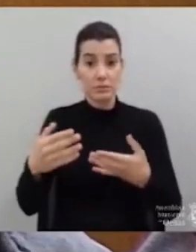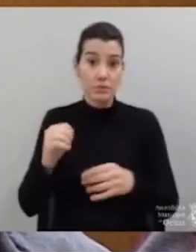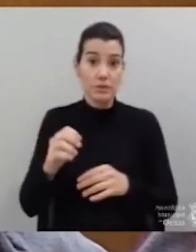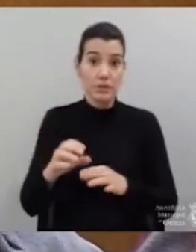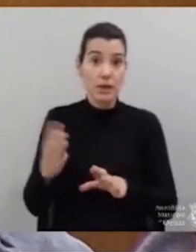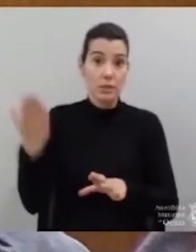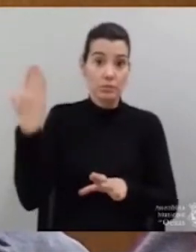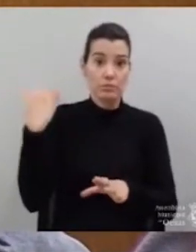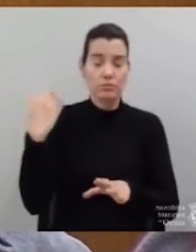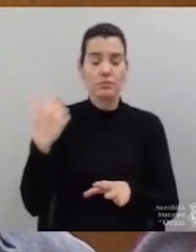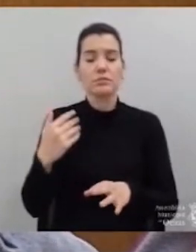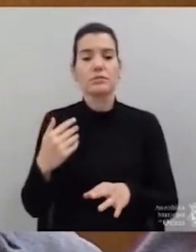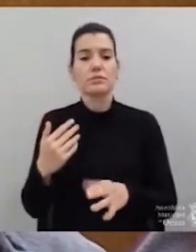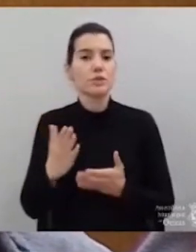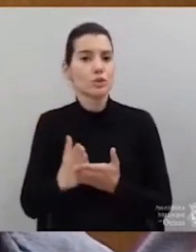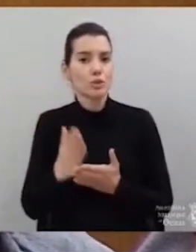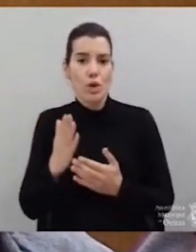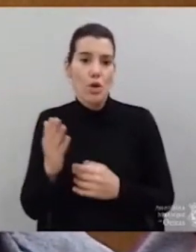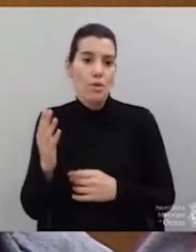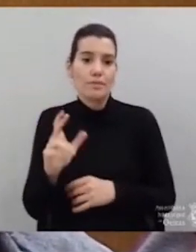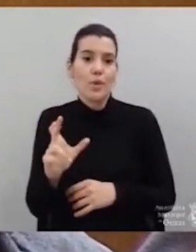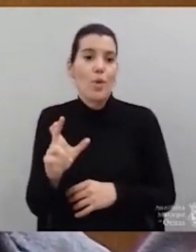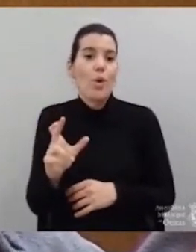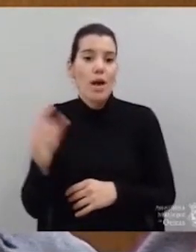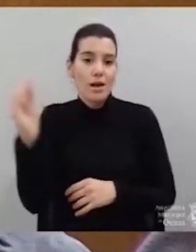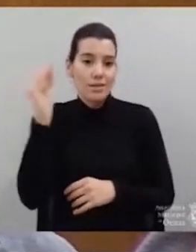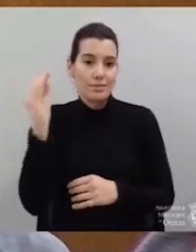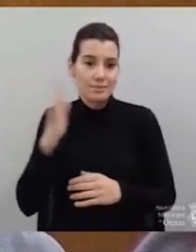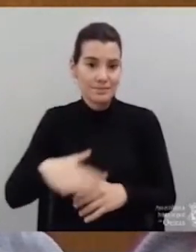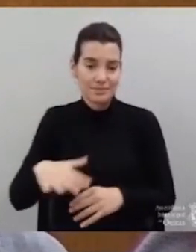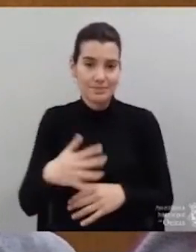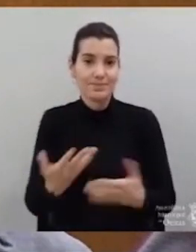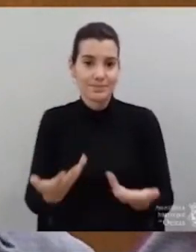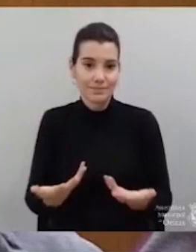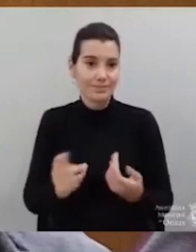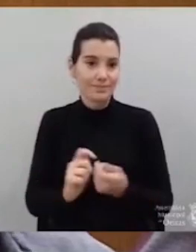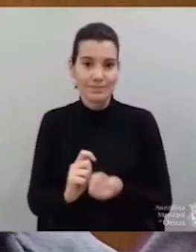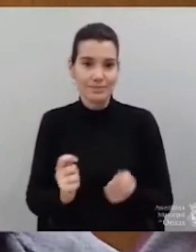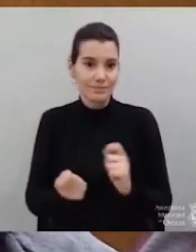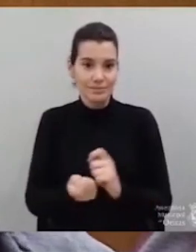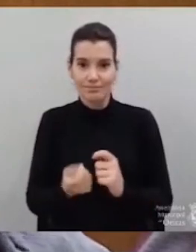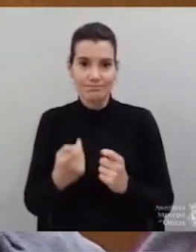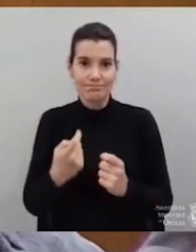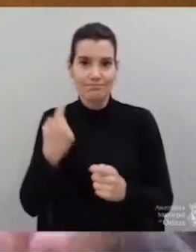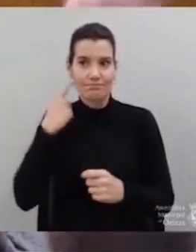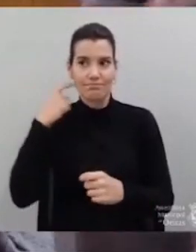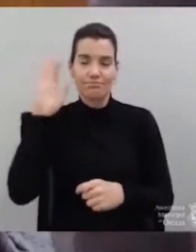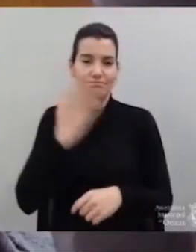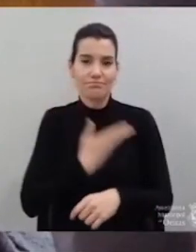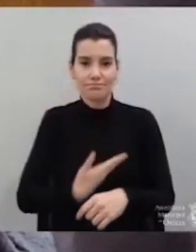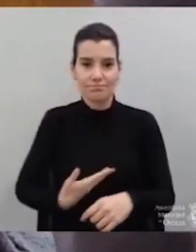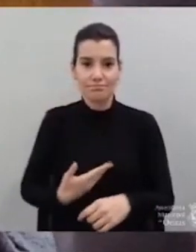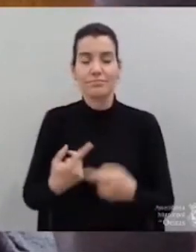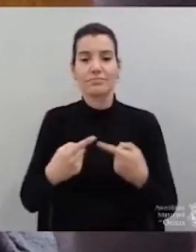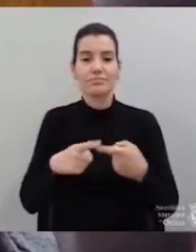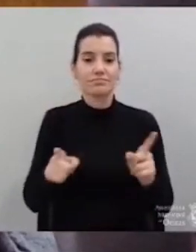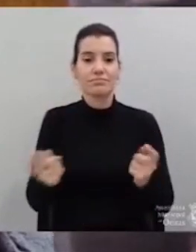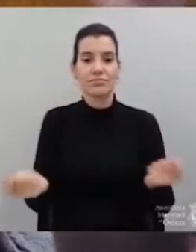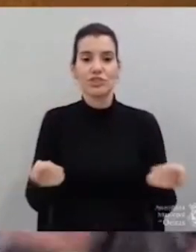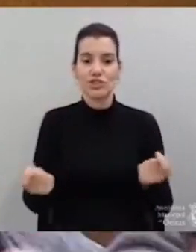era somente rural. Ou seja, é um instrumento totalmente desatualizado e, como tal, inadequado à gestão que se impõe ter nos dias de